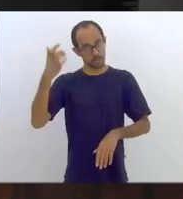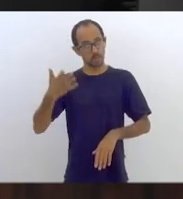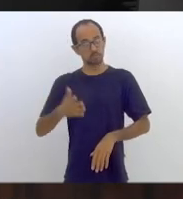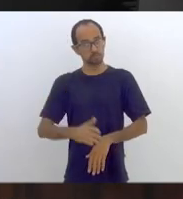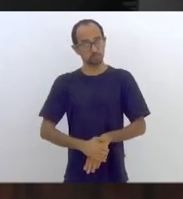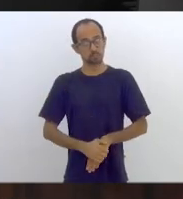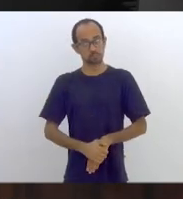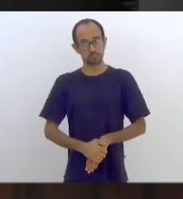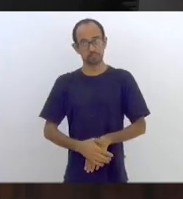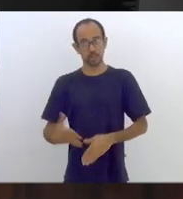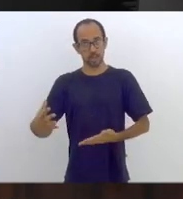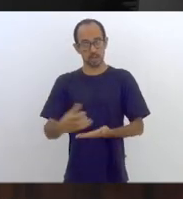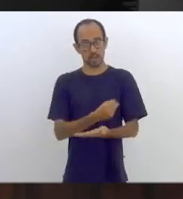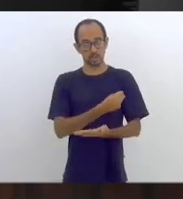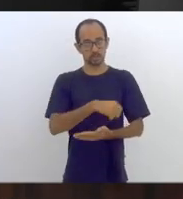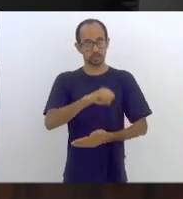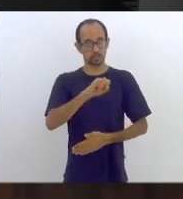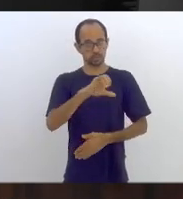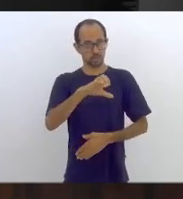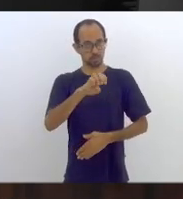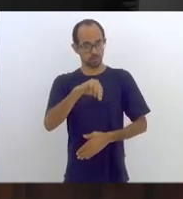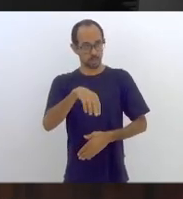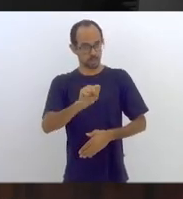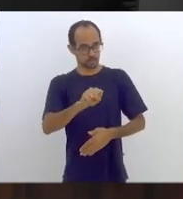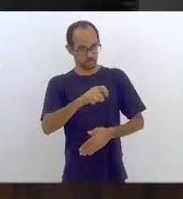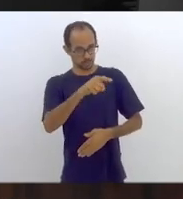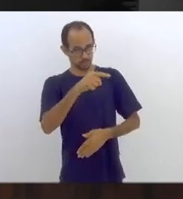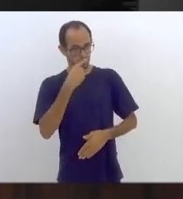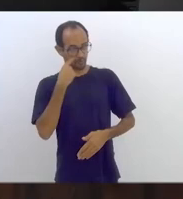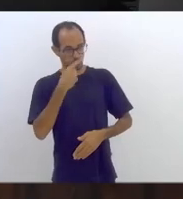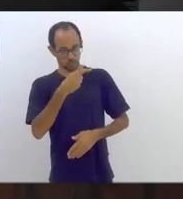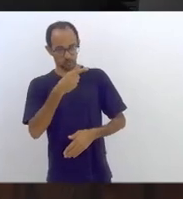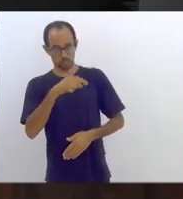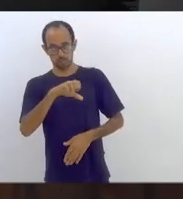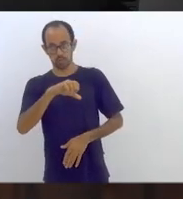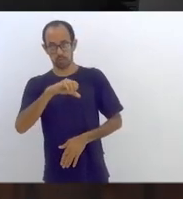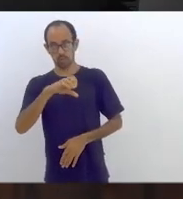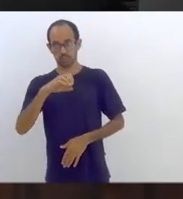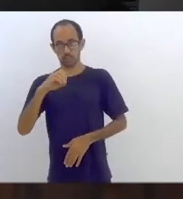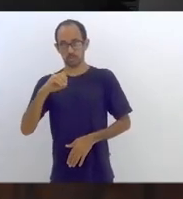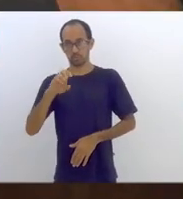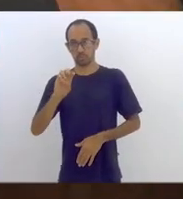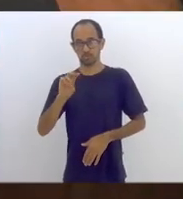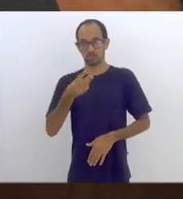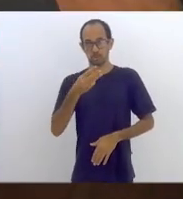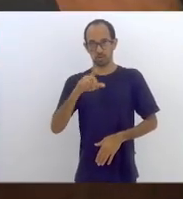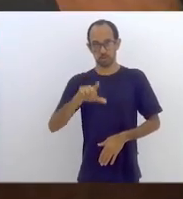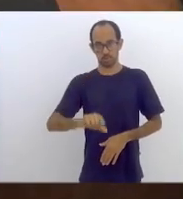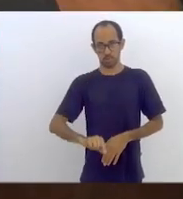arrecadação de ICMS 900 milhões